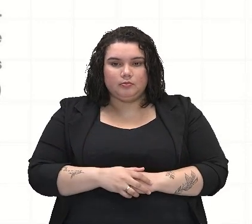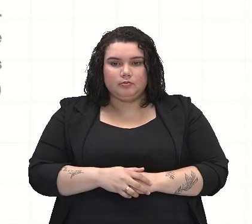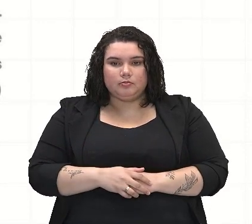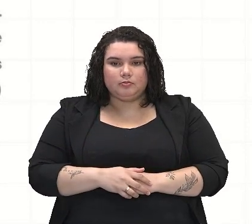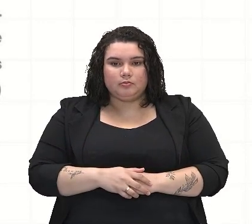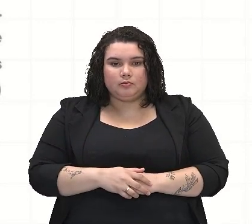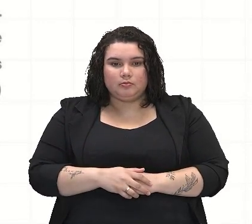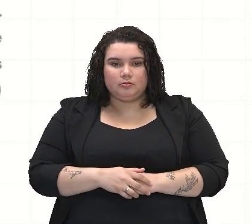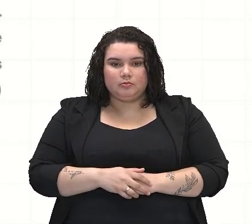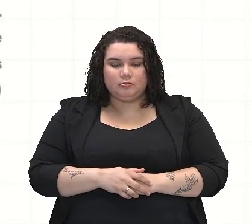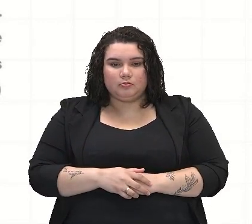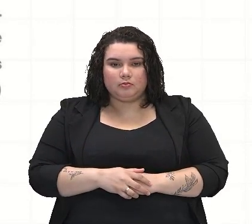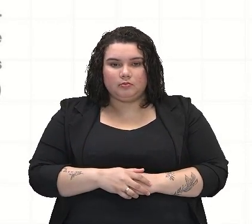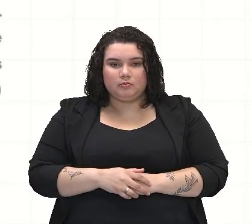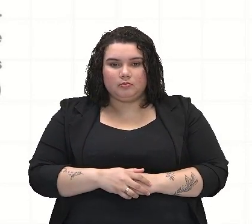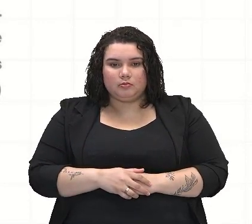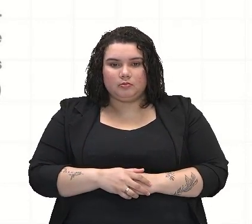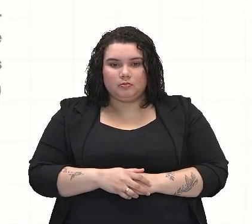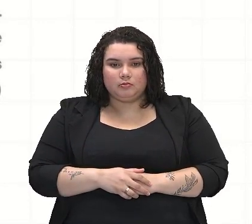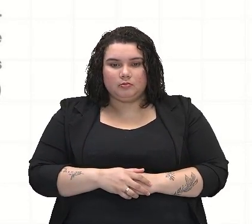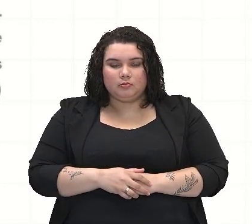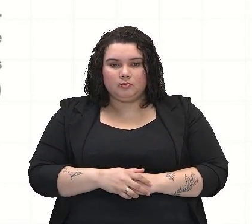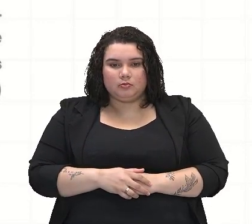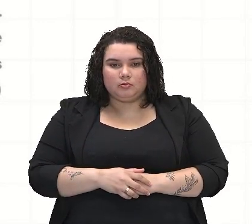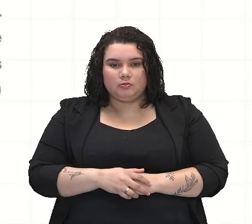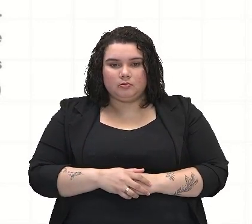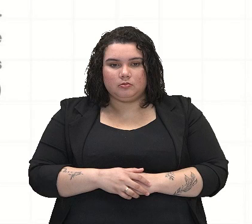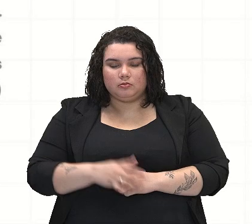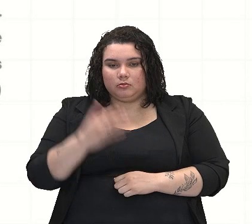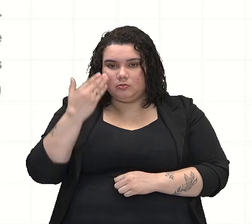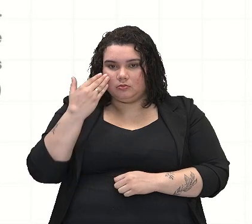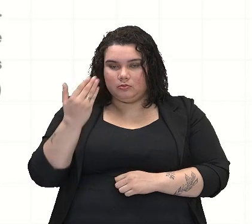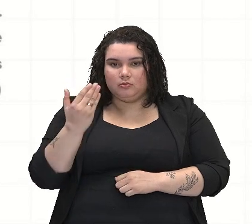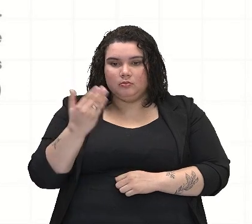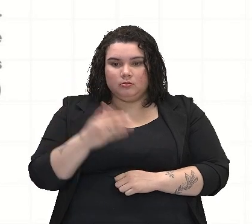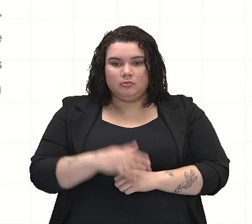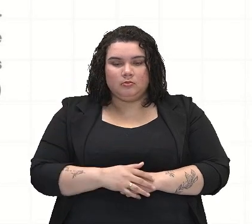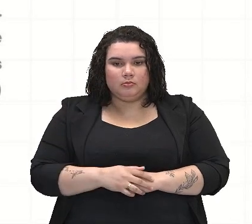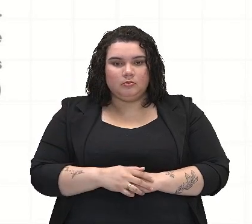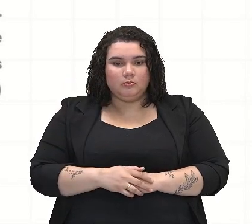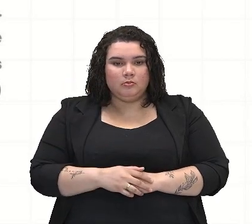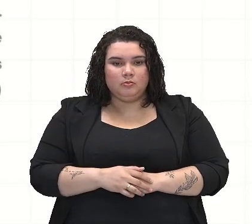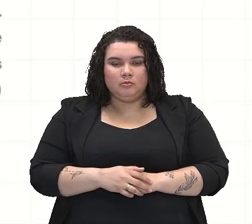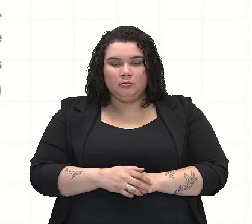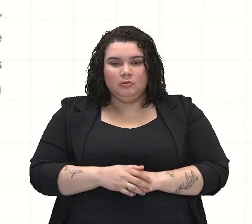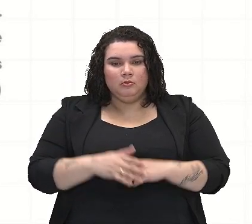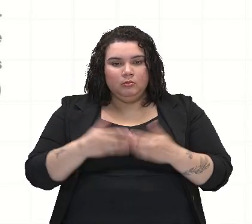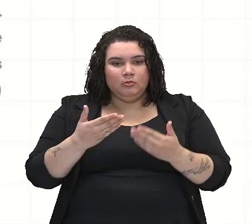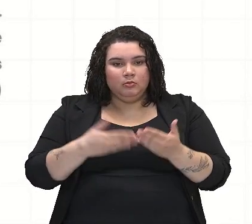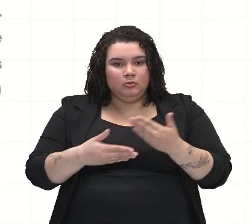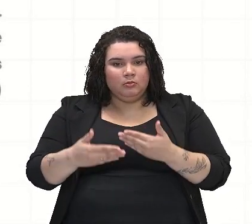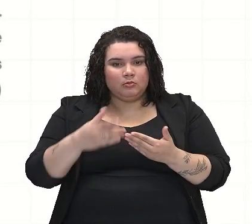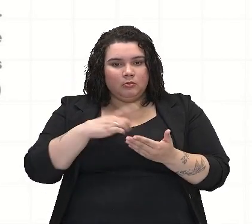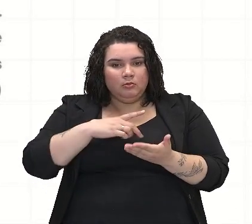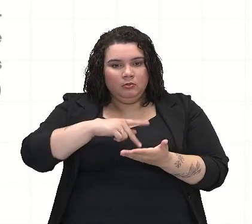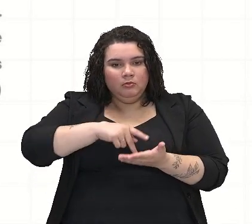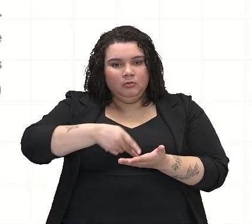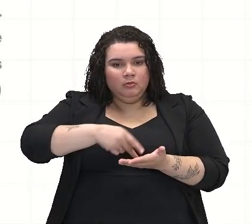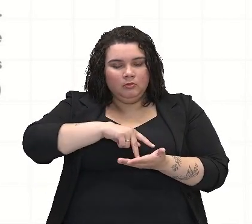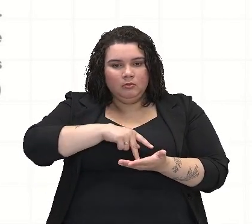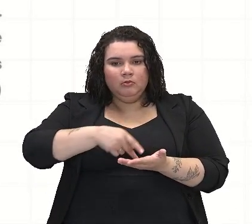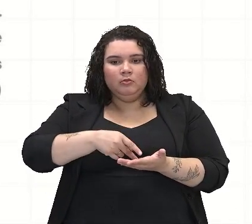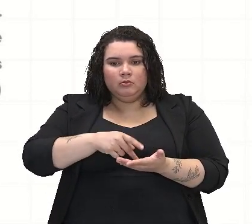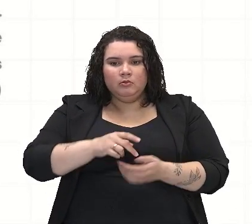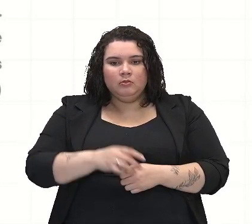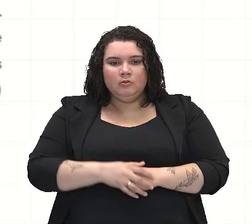Né? Ó, então, nós estamos aqui no passo 3. Em seguida, procedemos de maneira análoga, né?